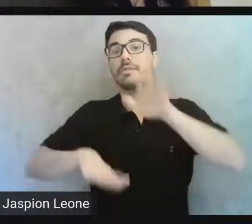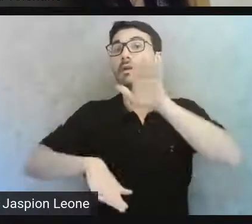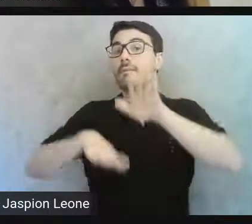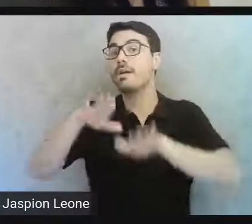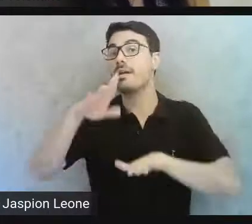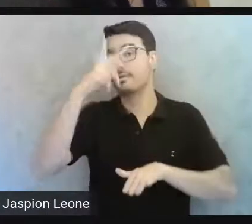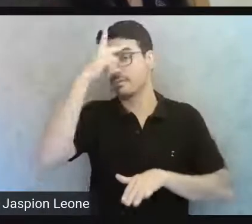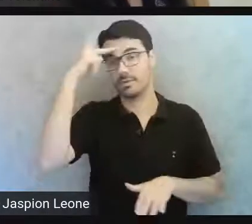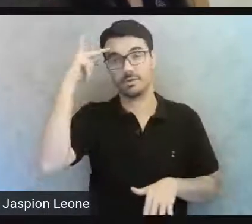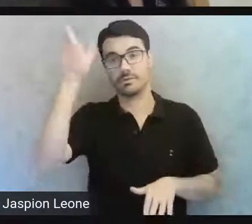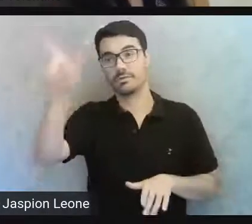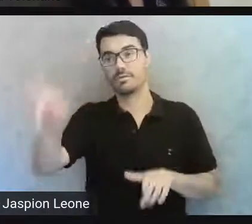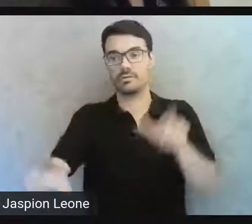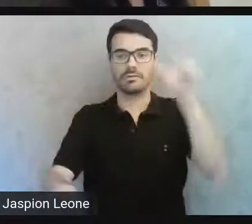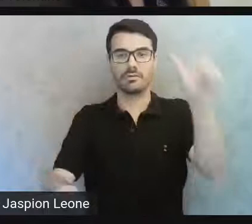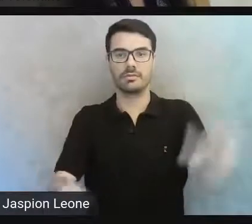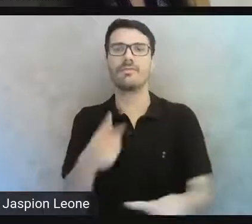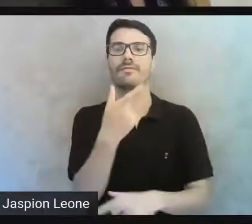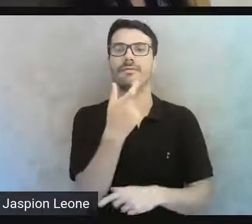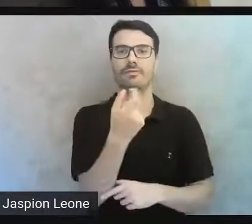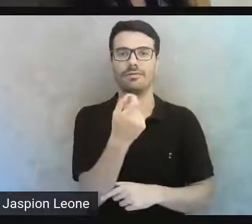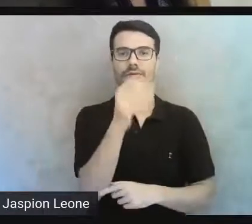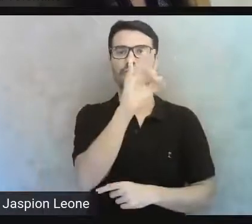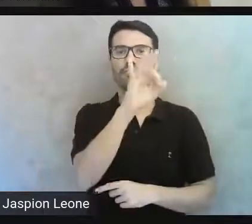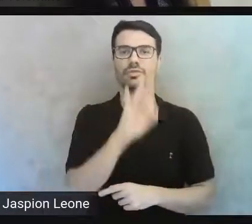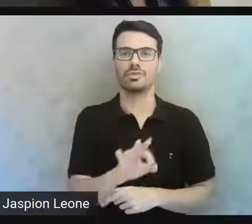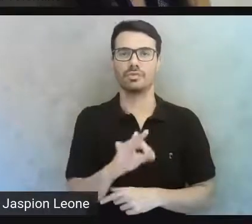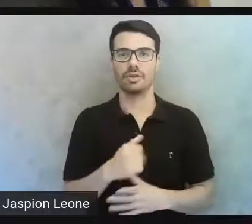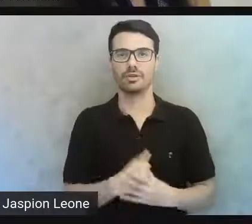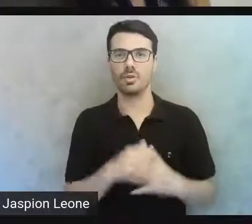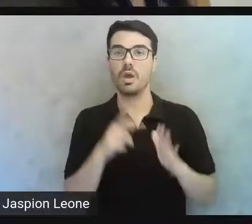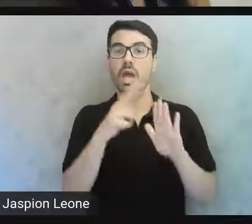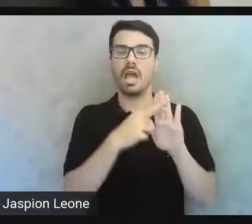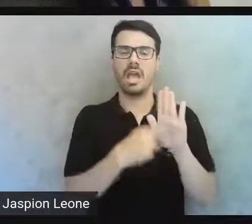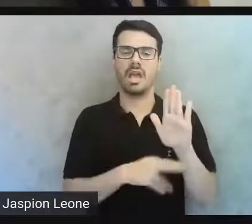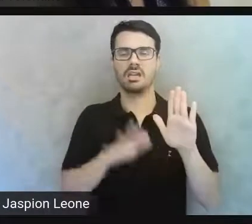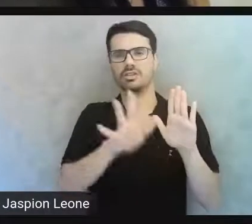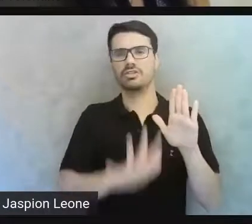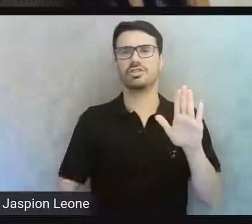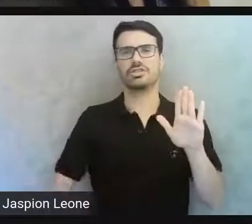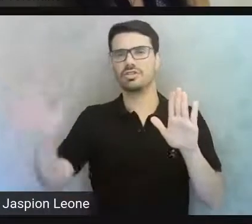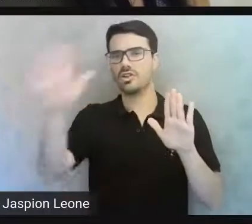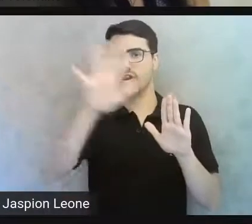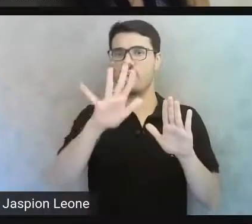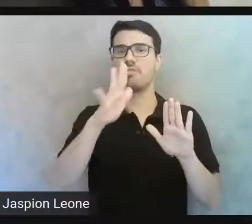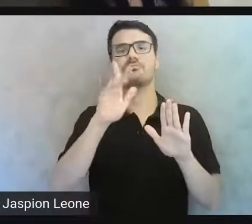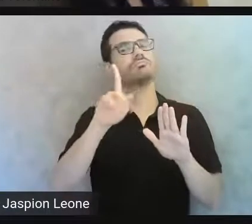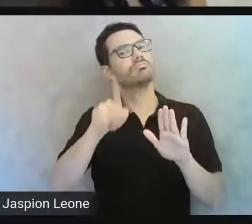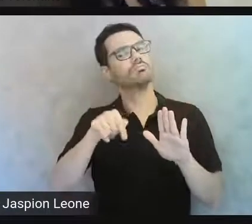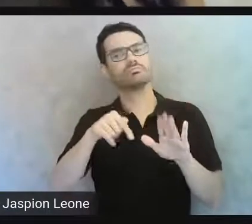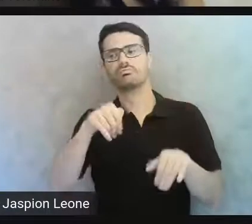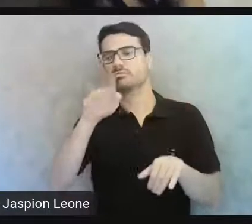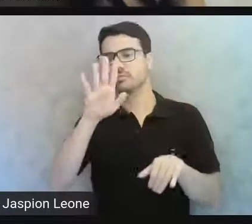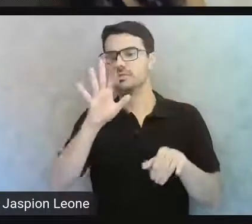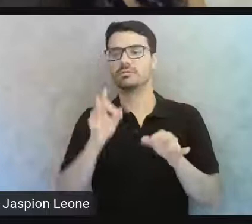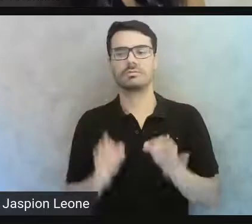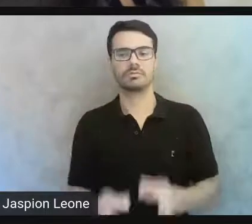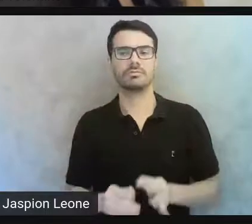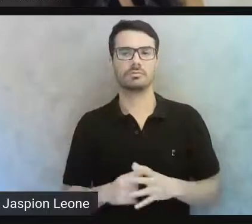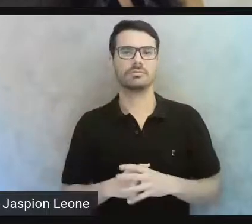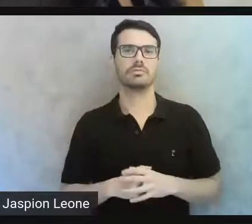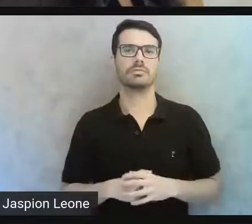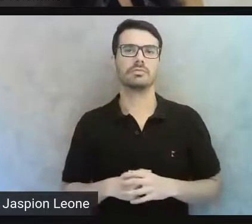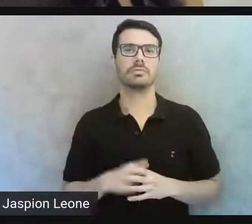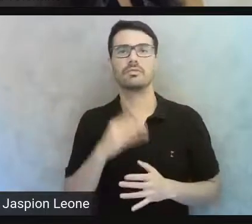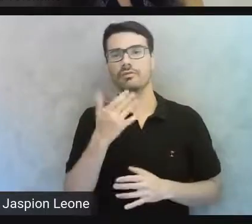acho que 20%, se a gente for pensar numa regra geral, acho que é adequado, né? Voltando um